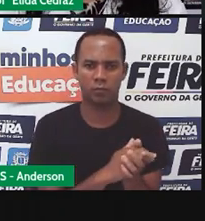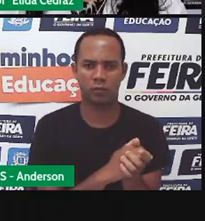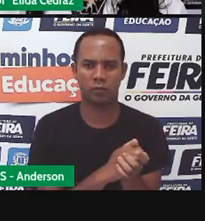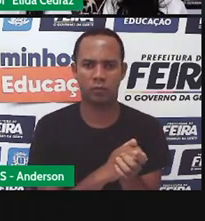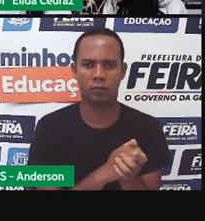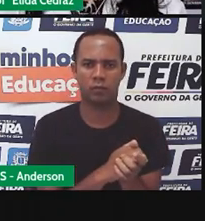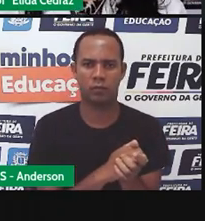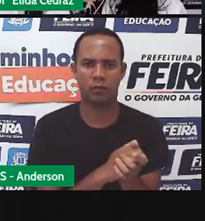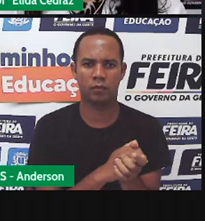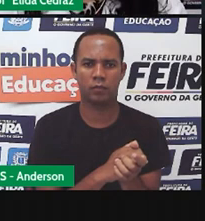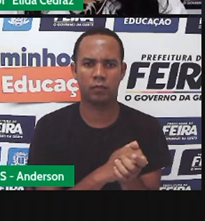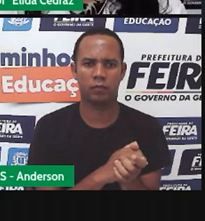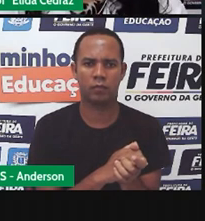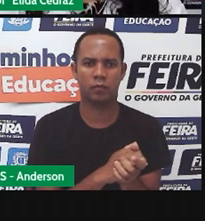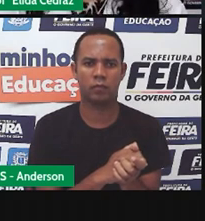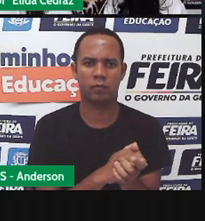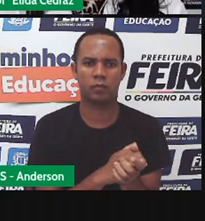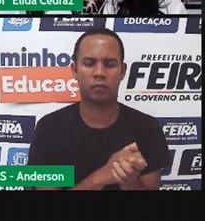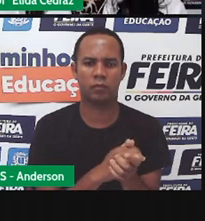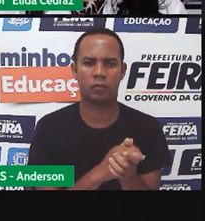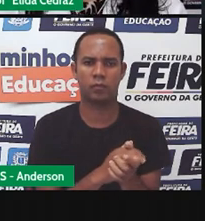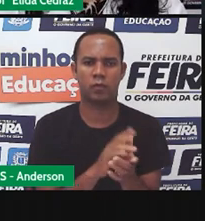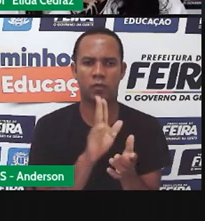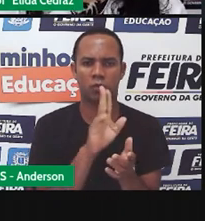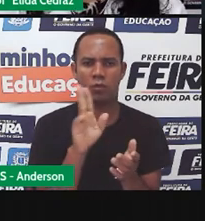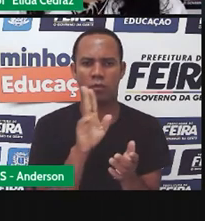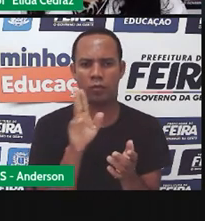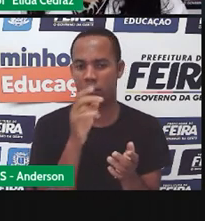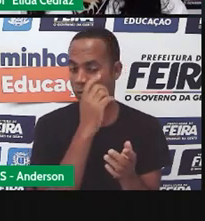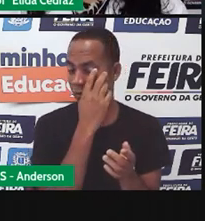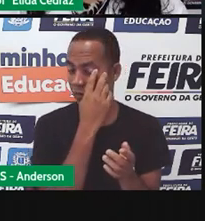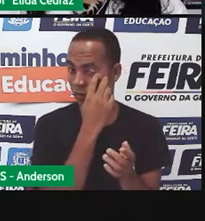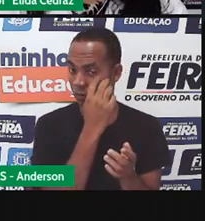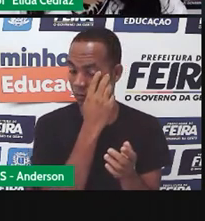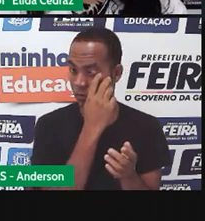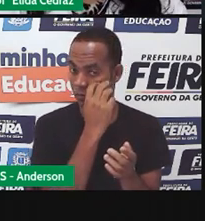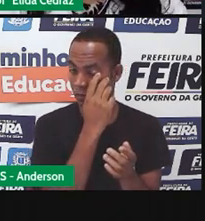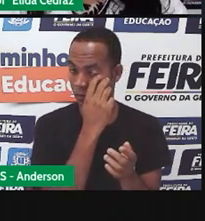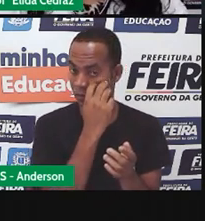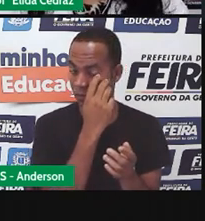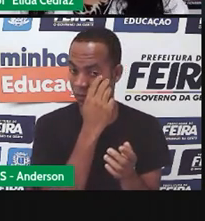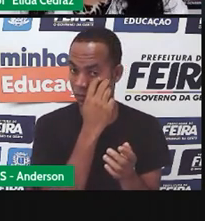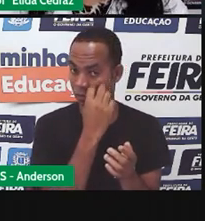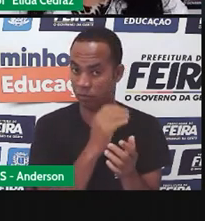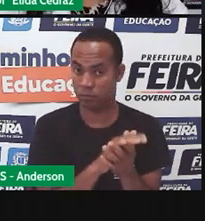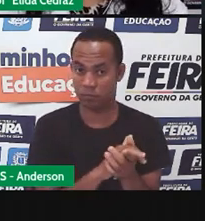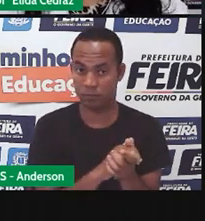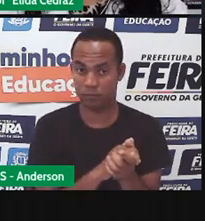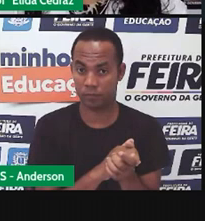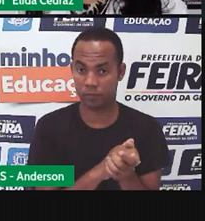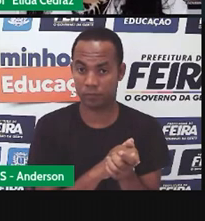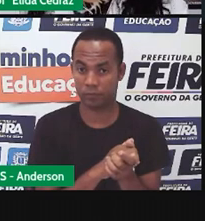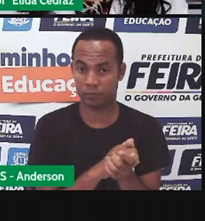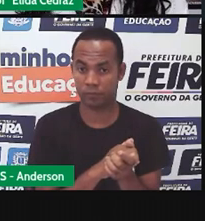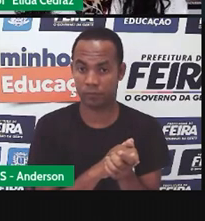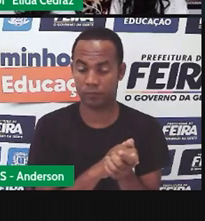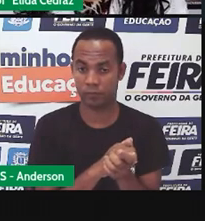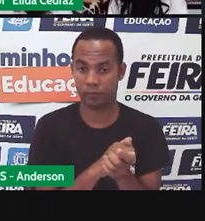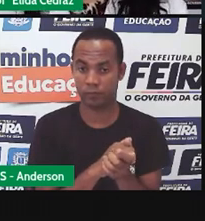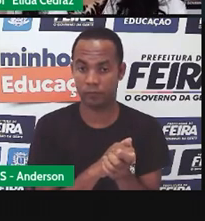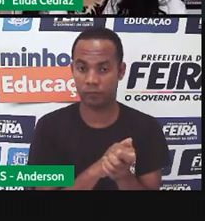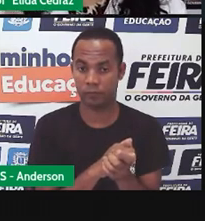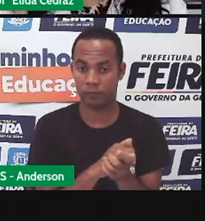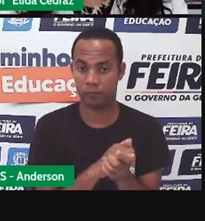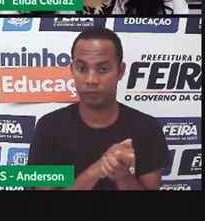Círculo, retângulo, quadrado e triângulo. Pronto. Agora nós vamos